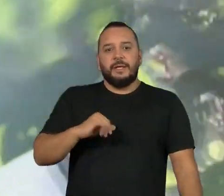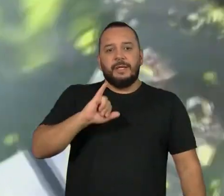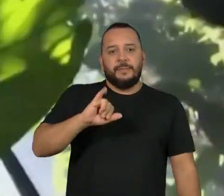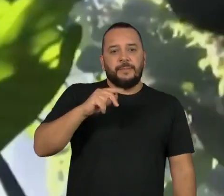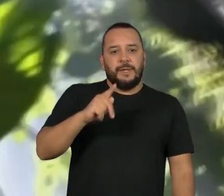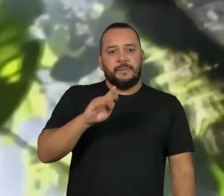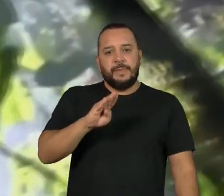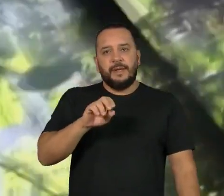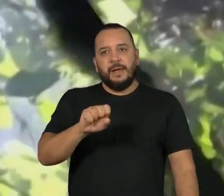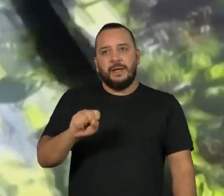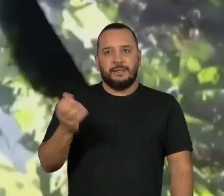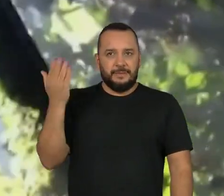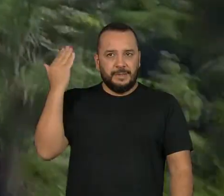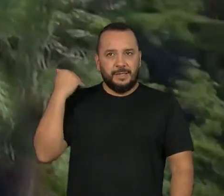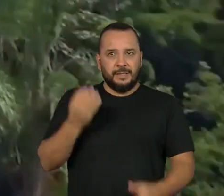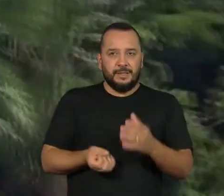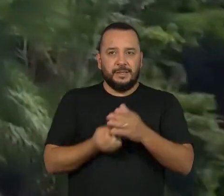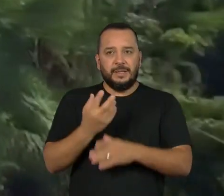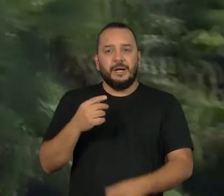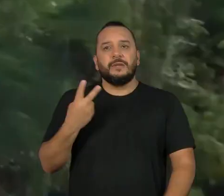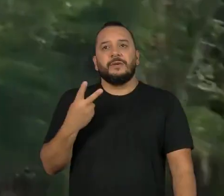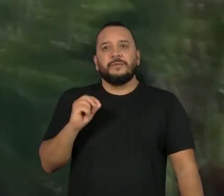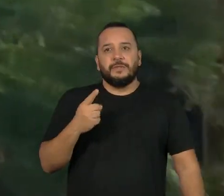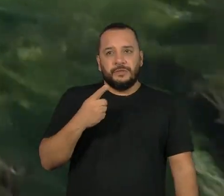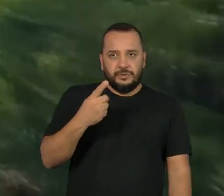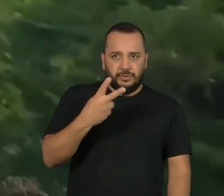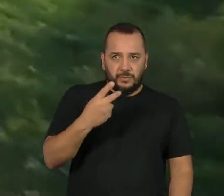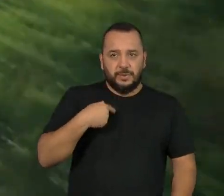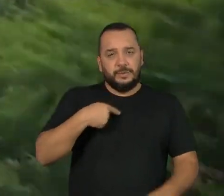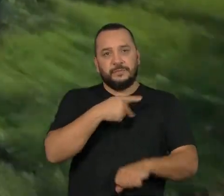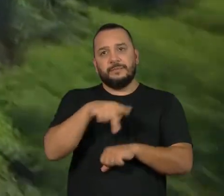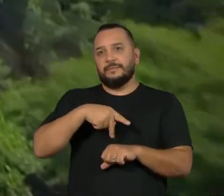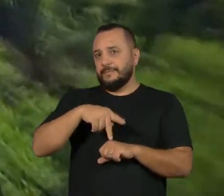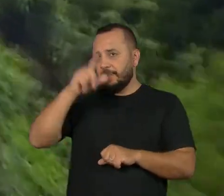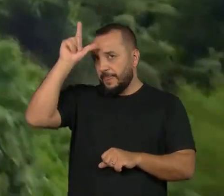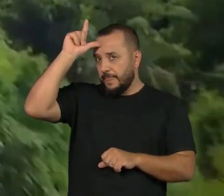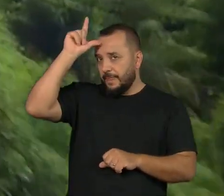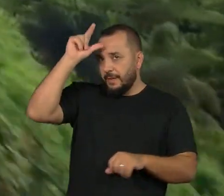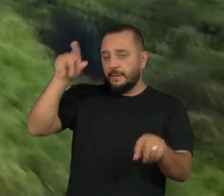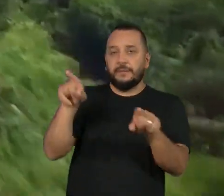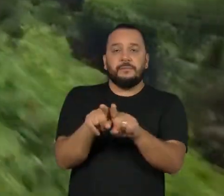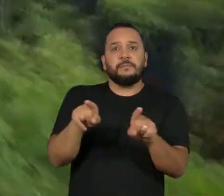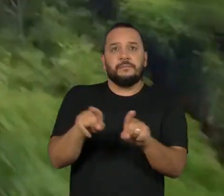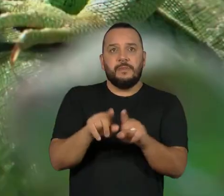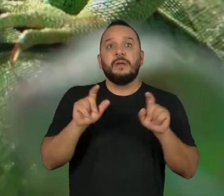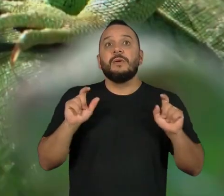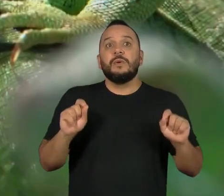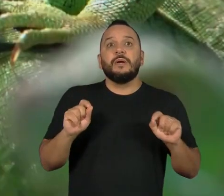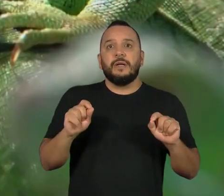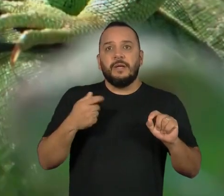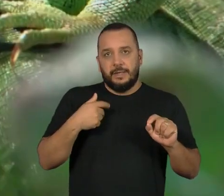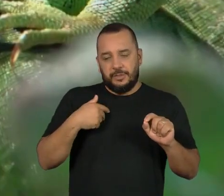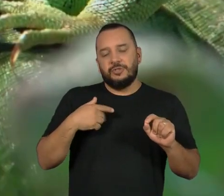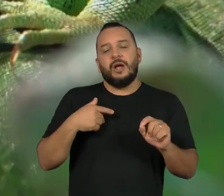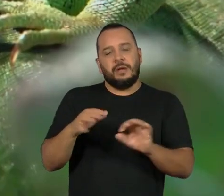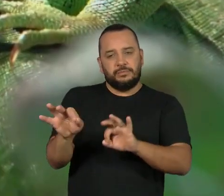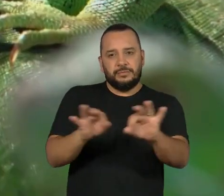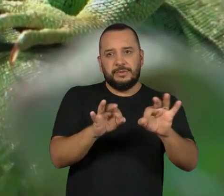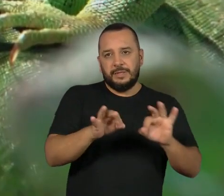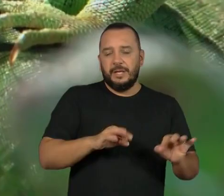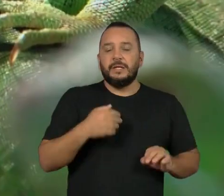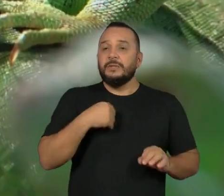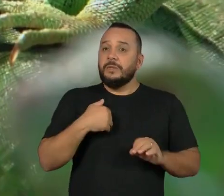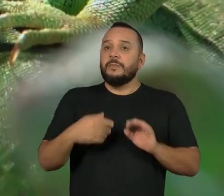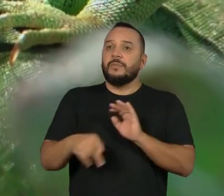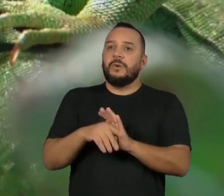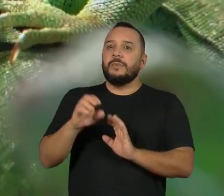IPBES, criado em 2012, sediado na Alemanha e coordenado por agências da ONU, é irmão mais